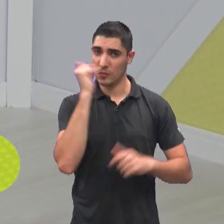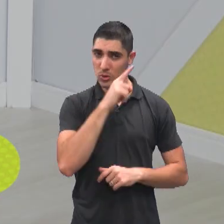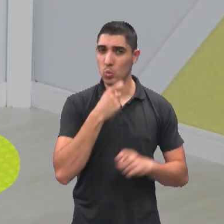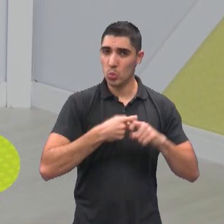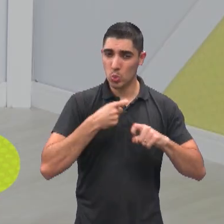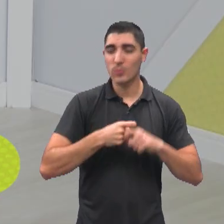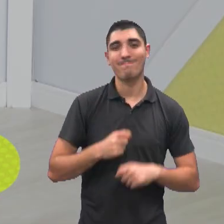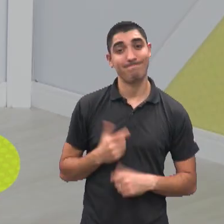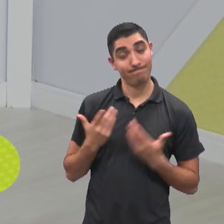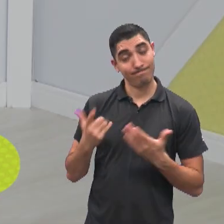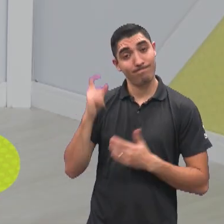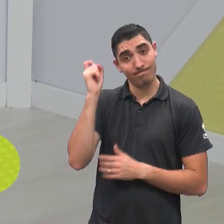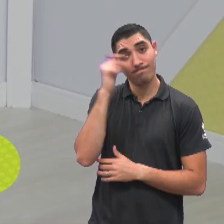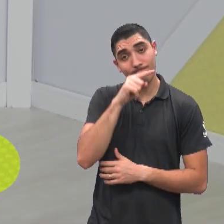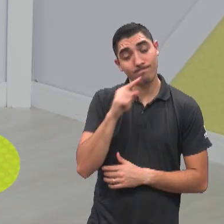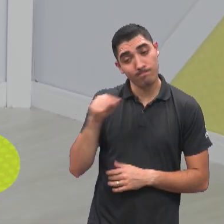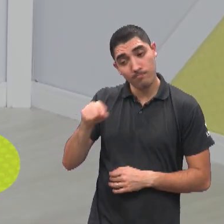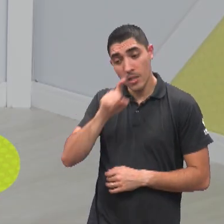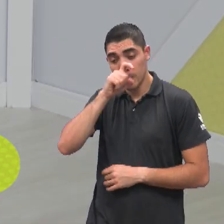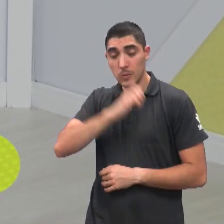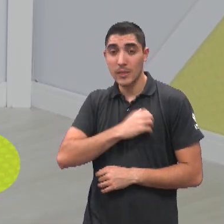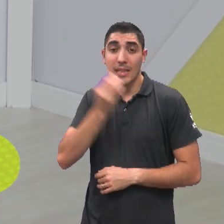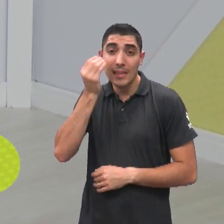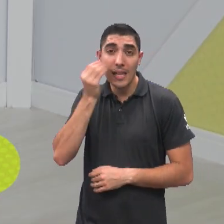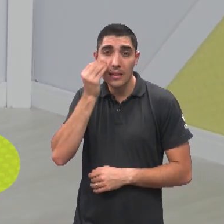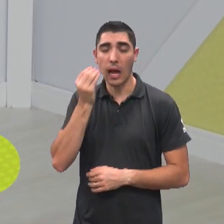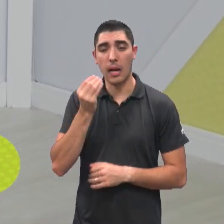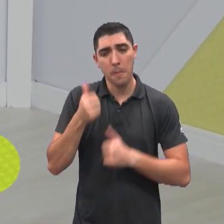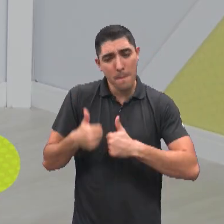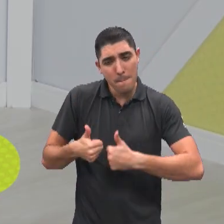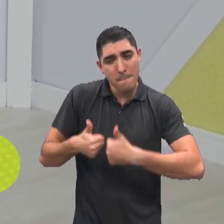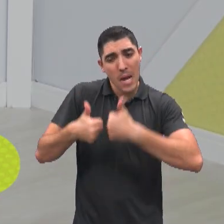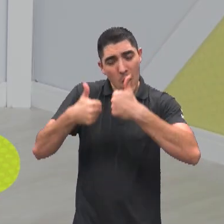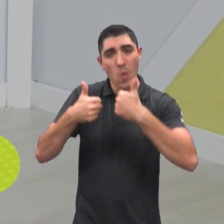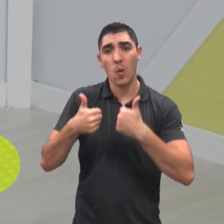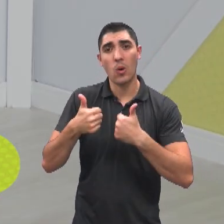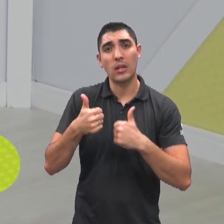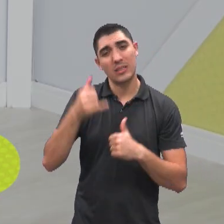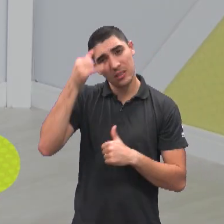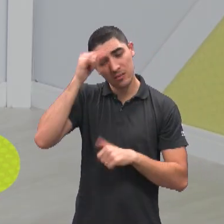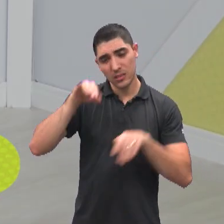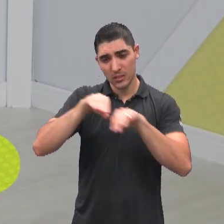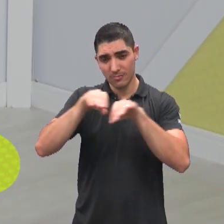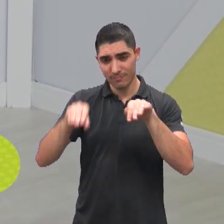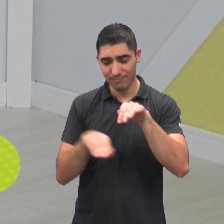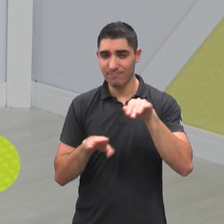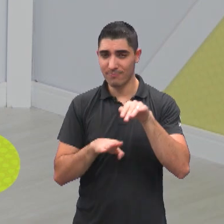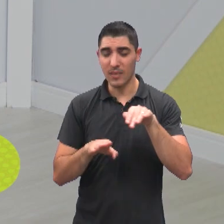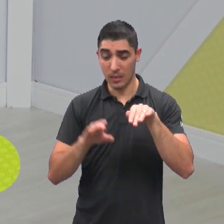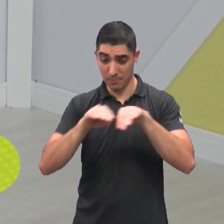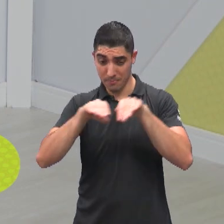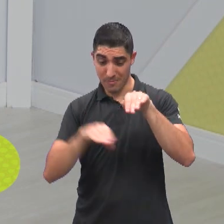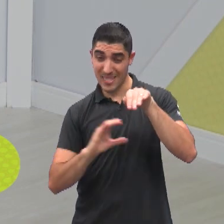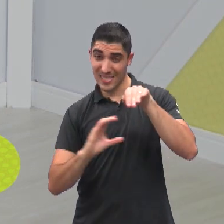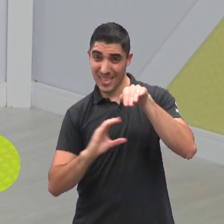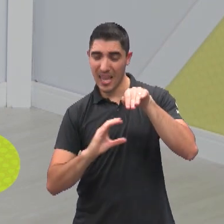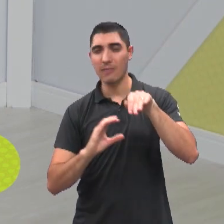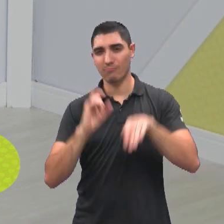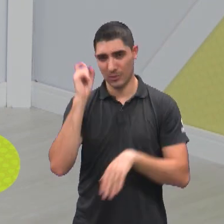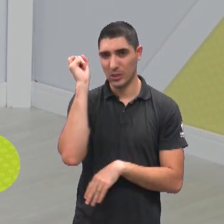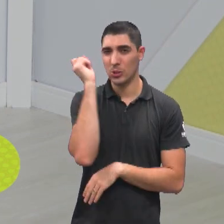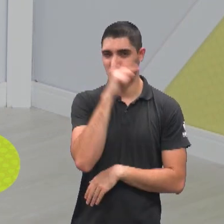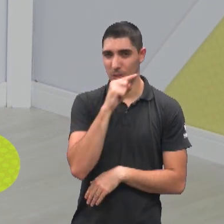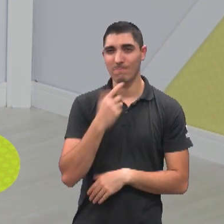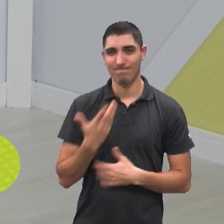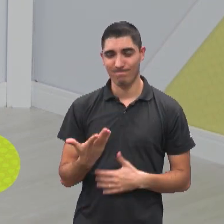complicado tentar terminar a competição de forma digna e tentar lutar contra o rebaixamento, que será muito difícil esse ano para o São José